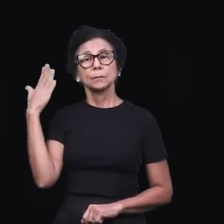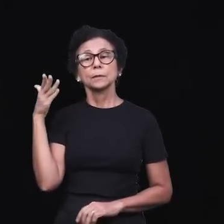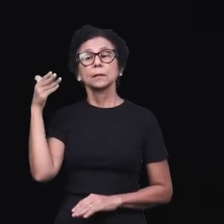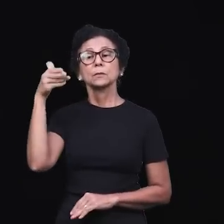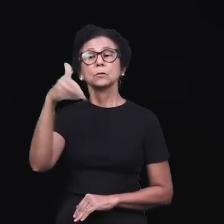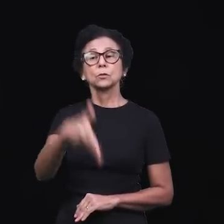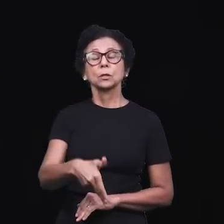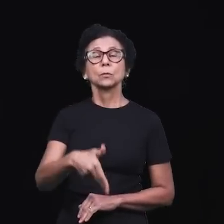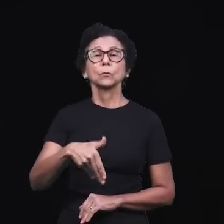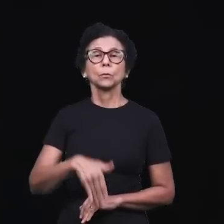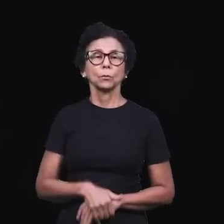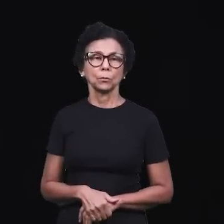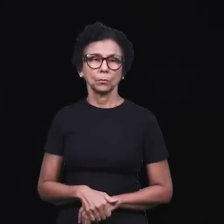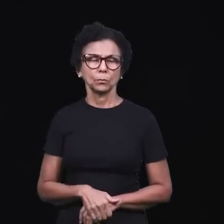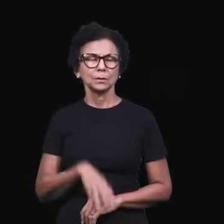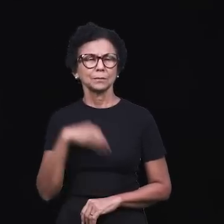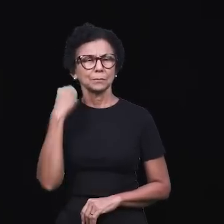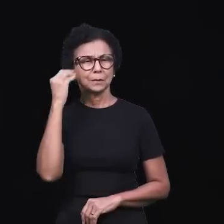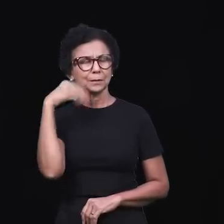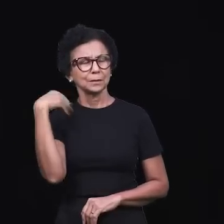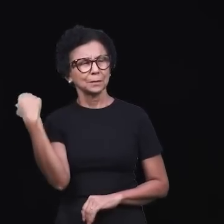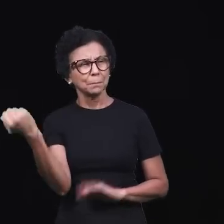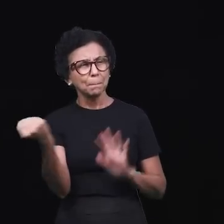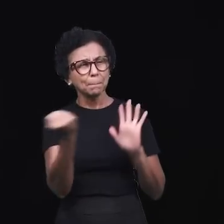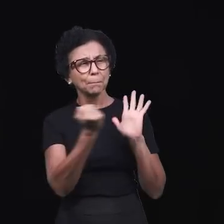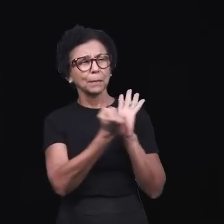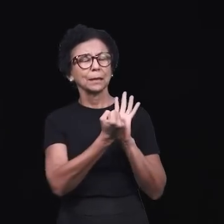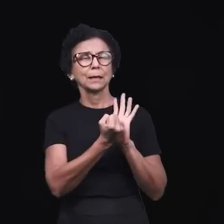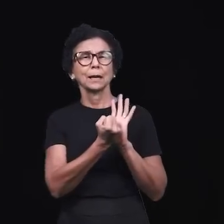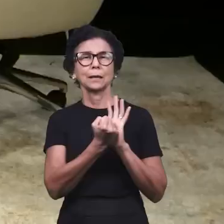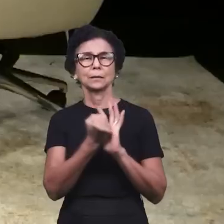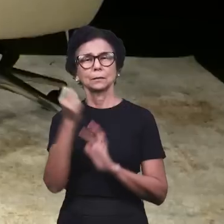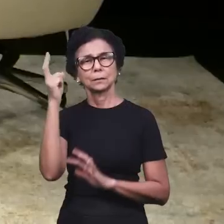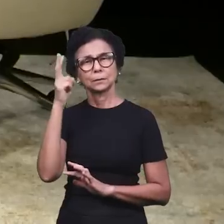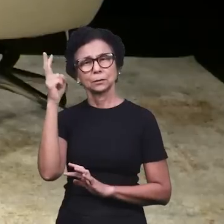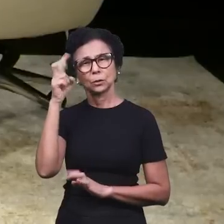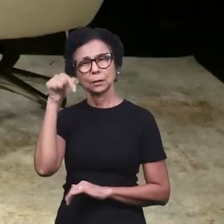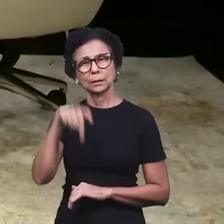mais marcaram a nossa história aqui?